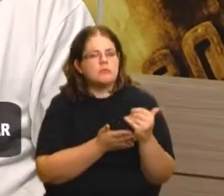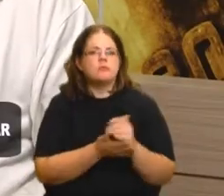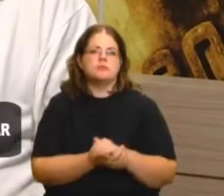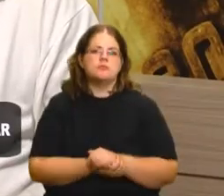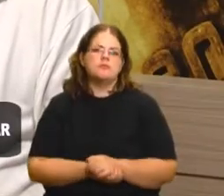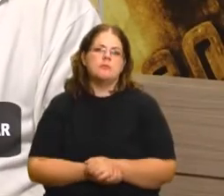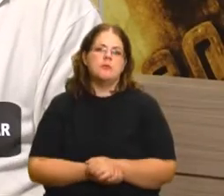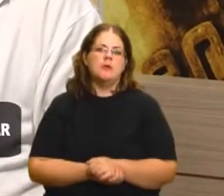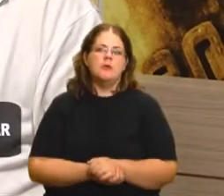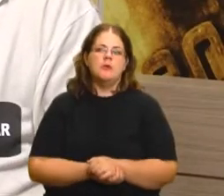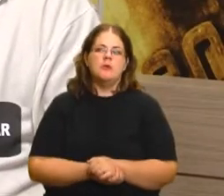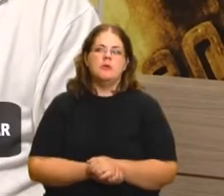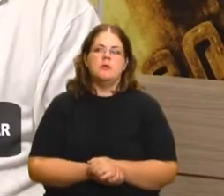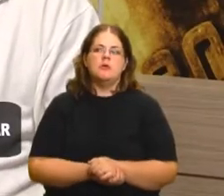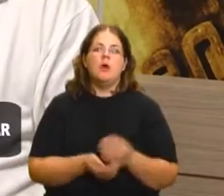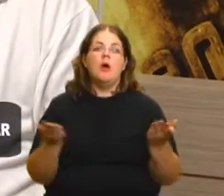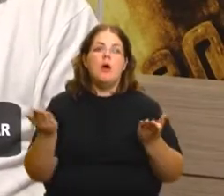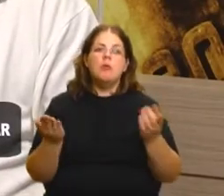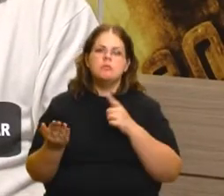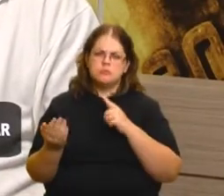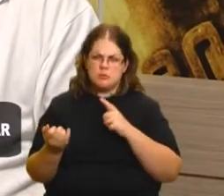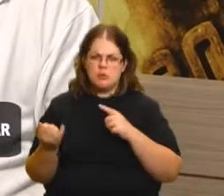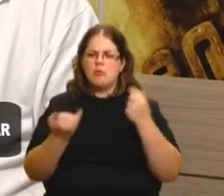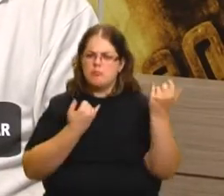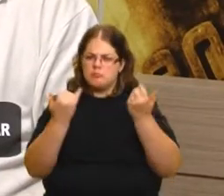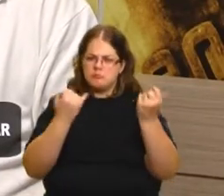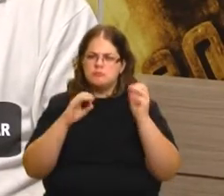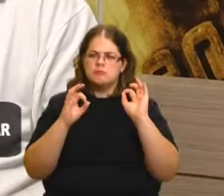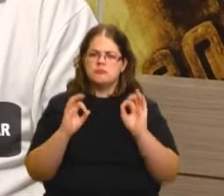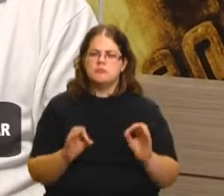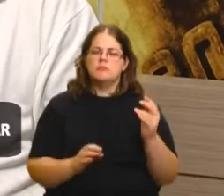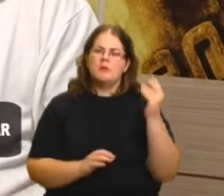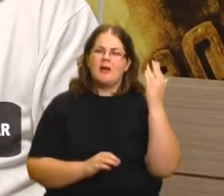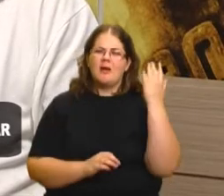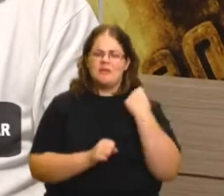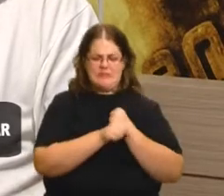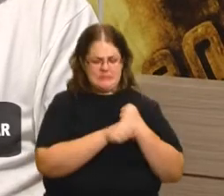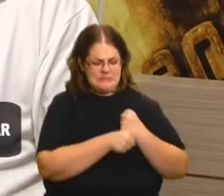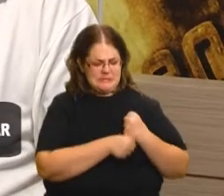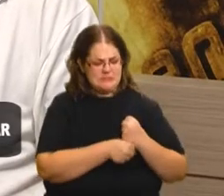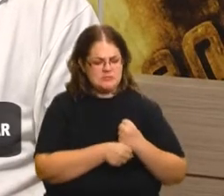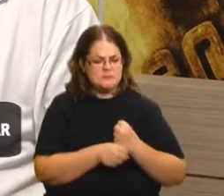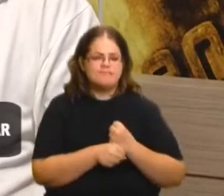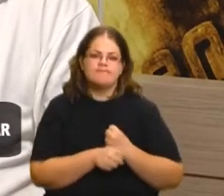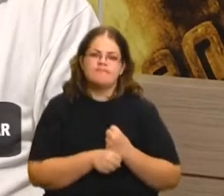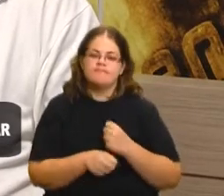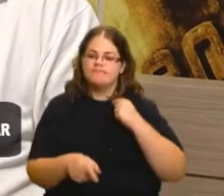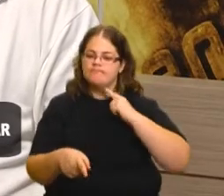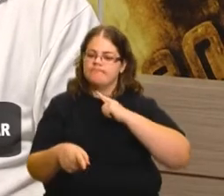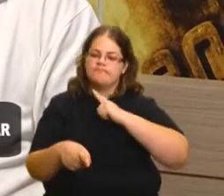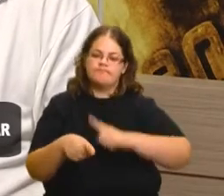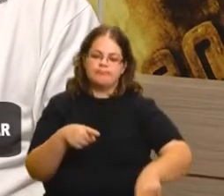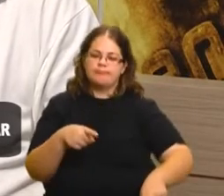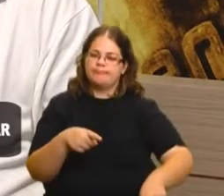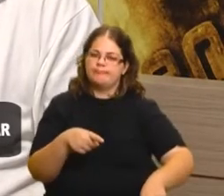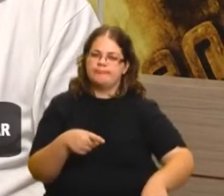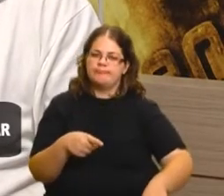já se tem mais informações, né? Na época, nos primeiros anos, era proibido